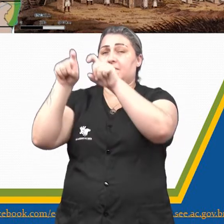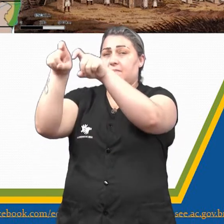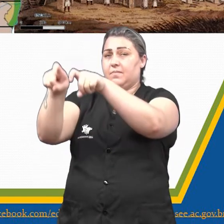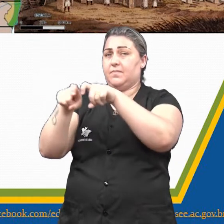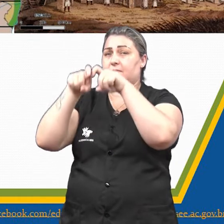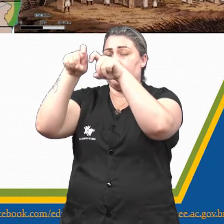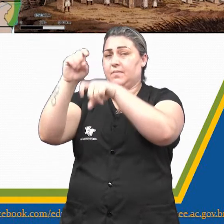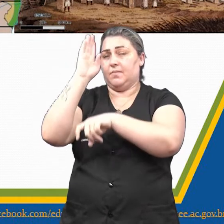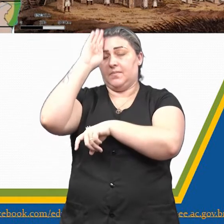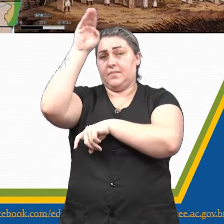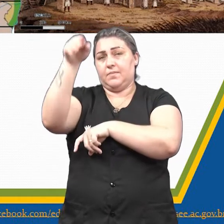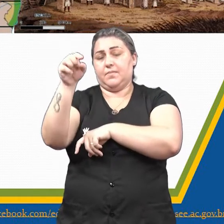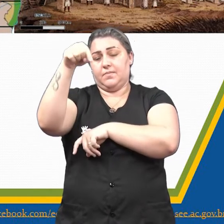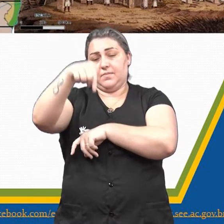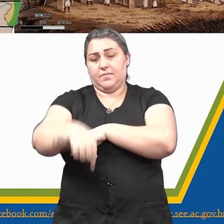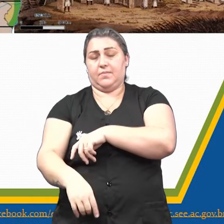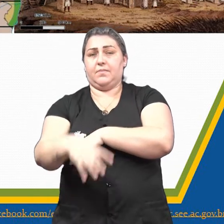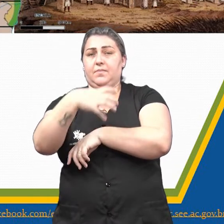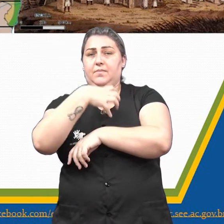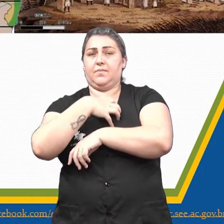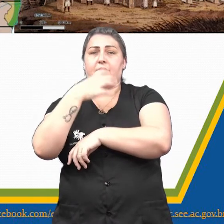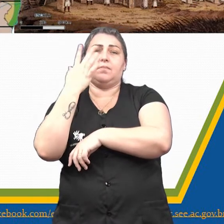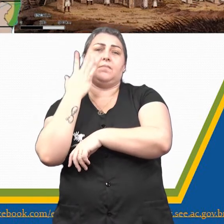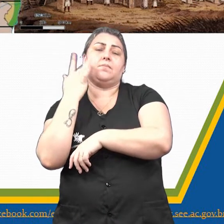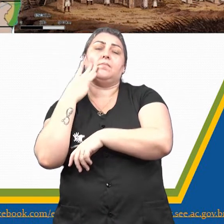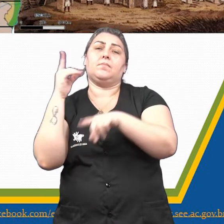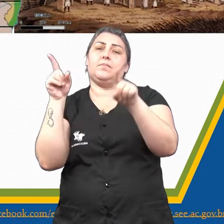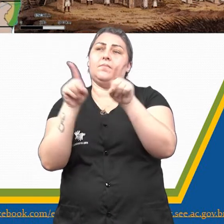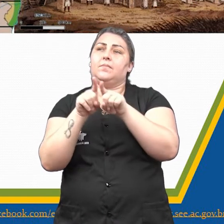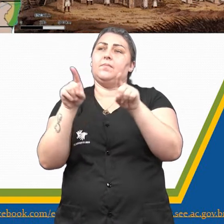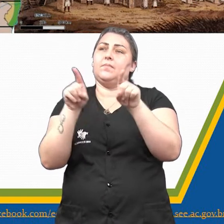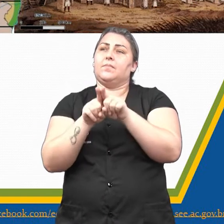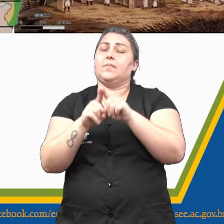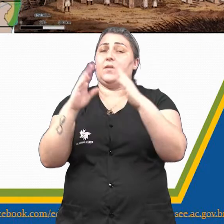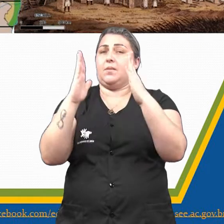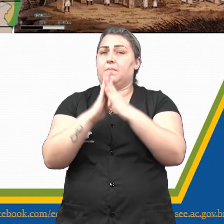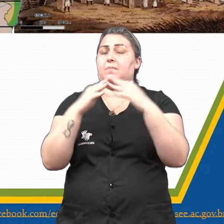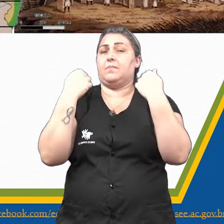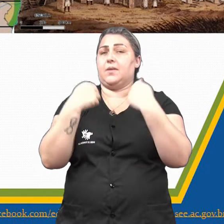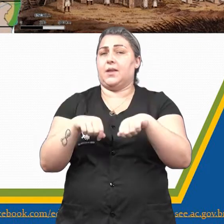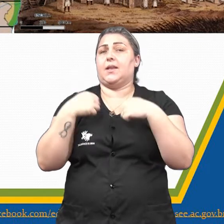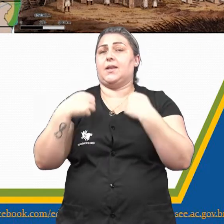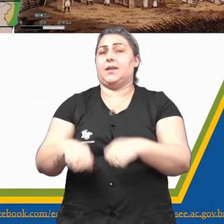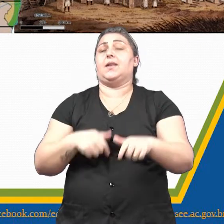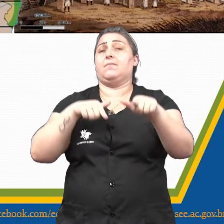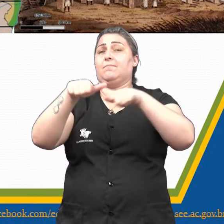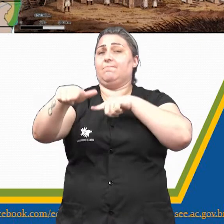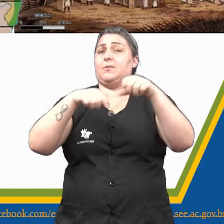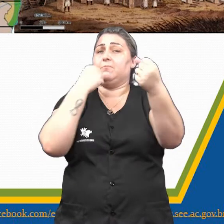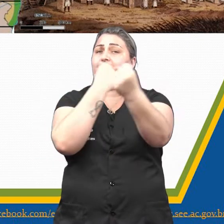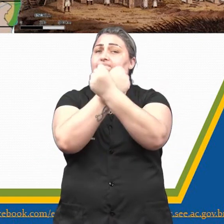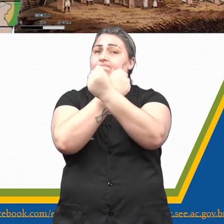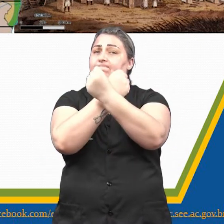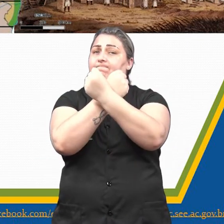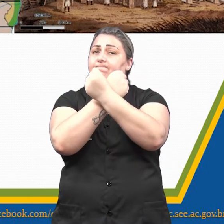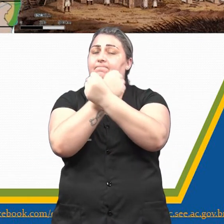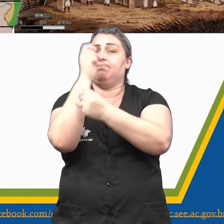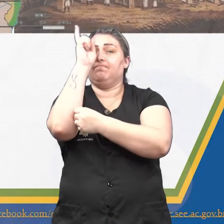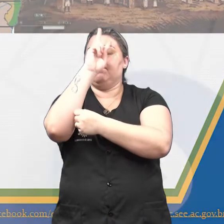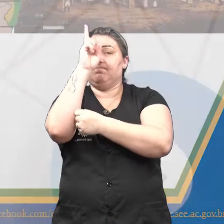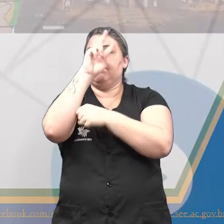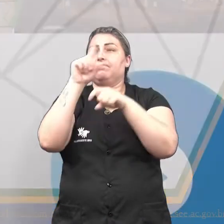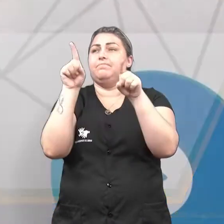cana-de-açúcar, principalmente no Nordeste brasileiro. E esses engenhos precisavam de mão de obra escrava.